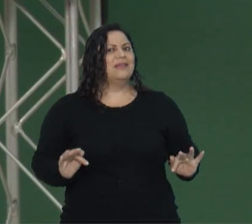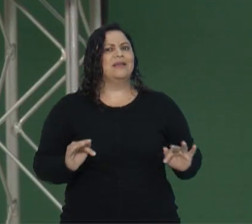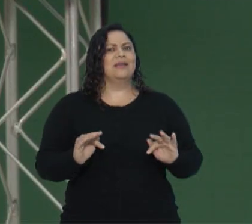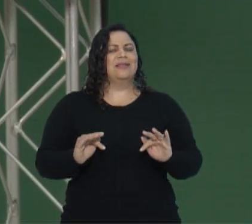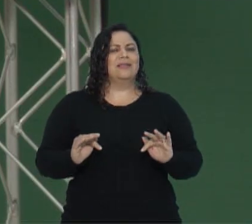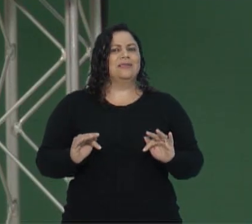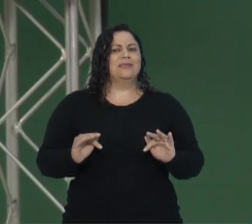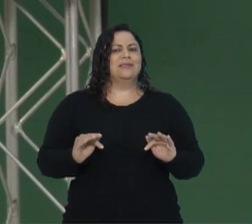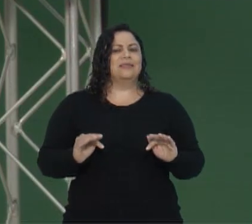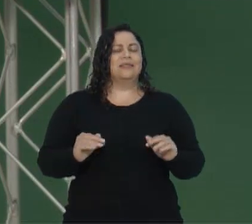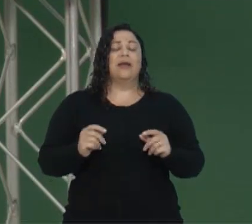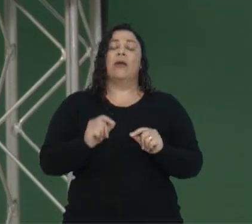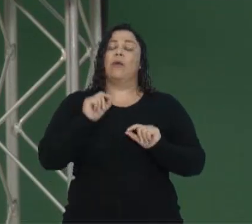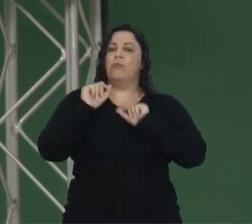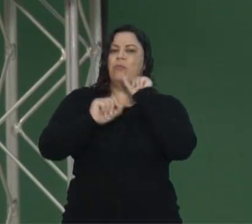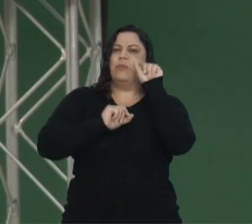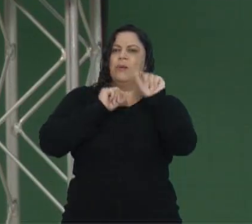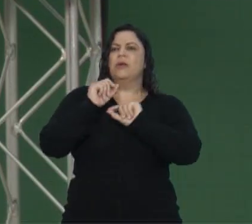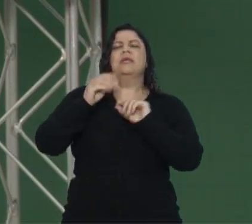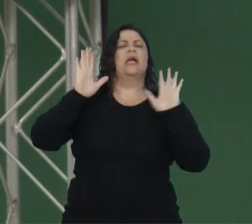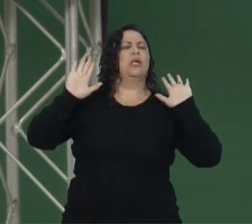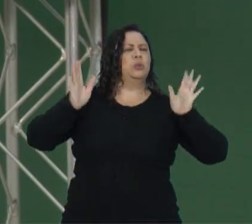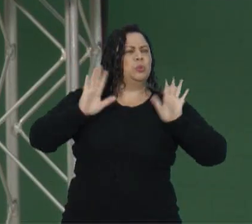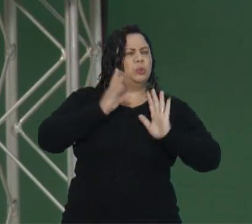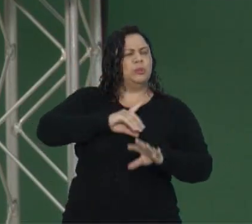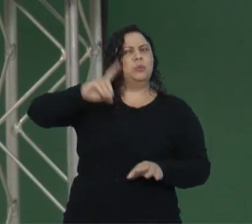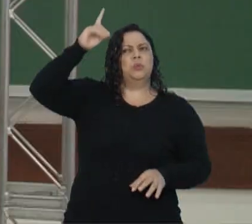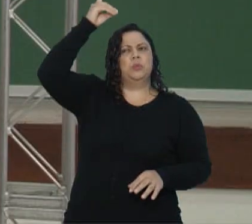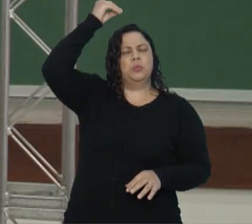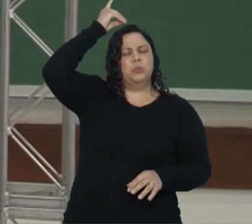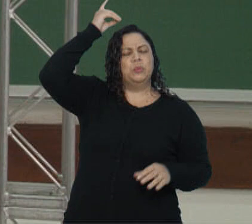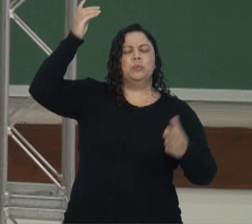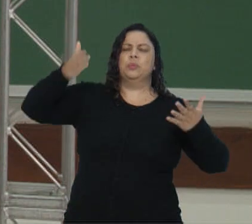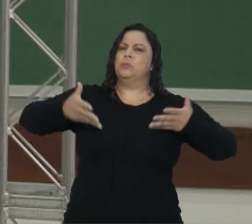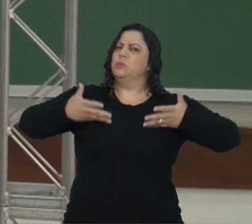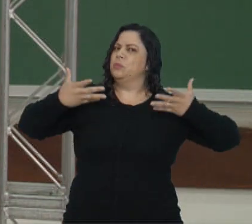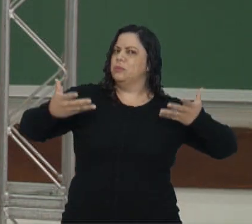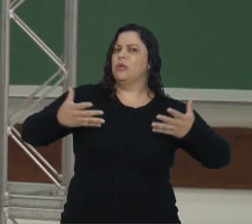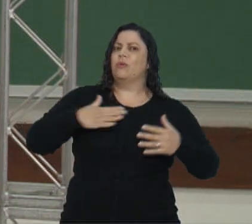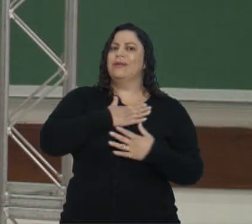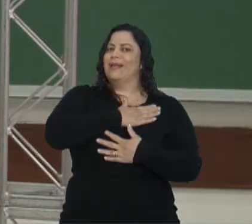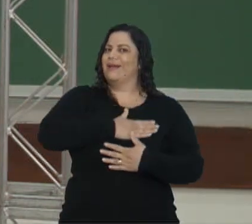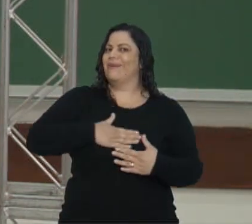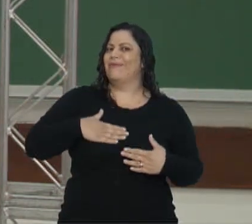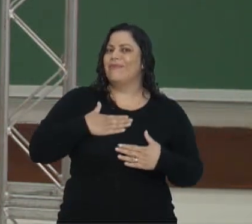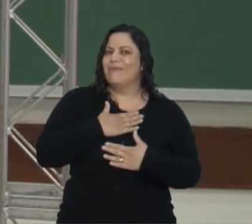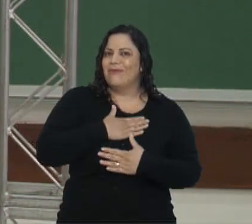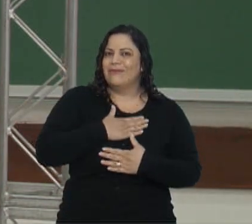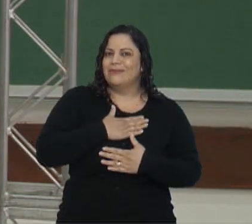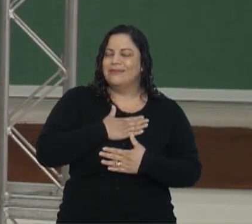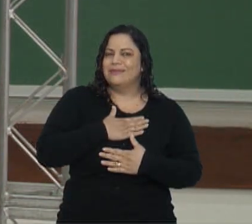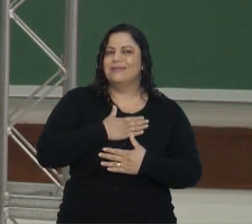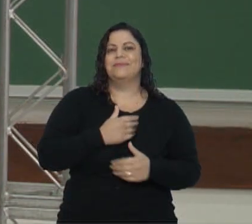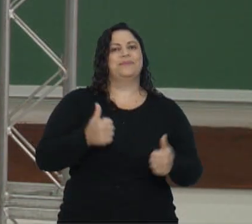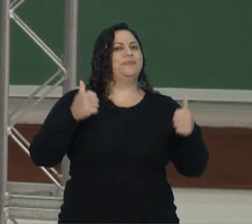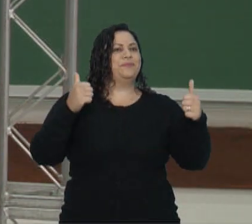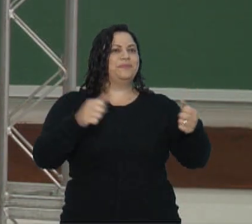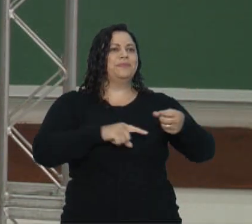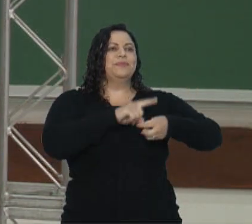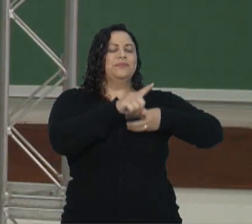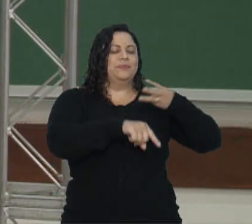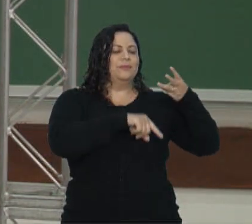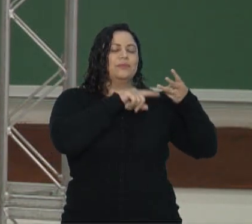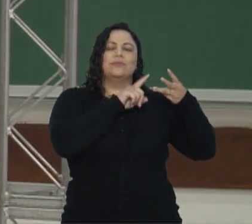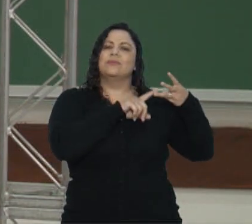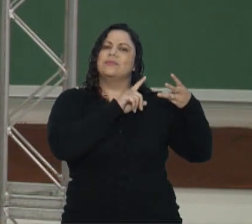dentro de algo que ela tem um dom, tem um talento aí, tá certo? Terceiro, que a gente viu, a soma então para